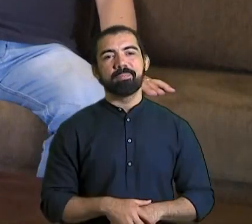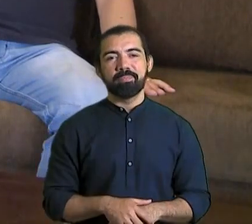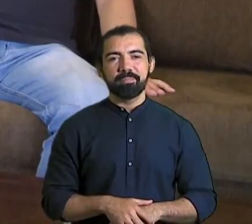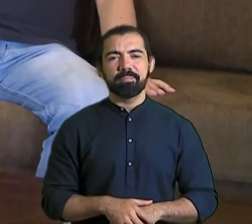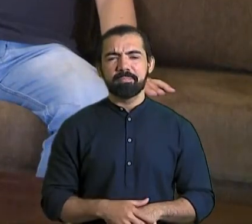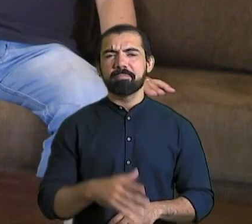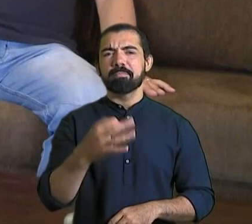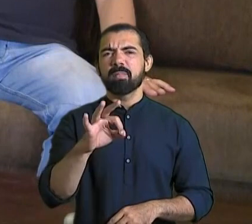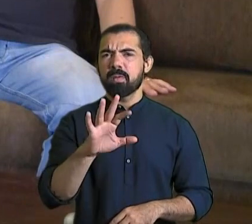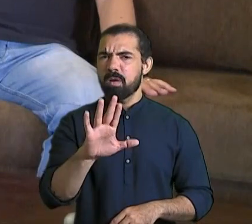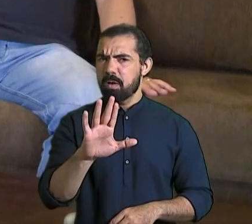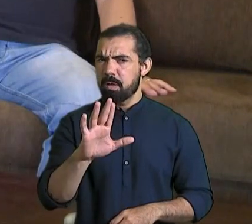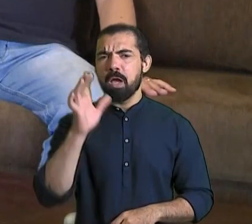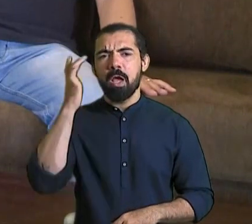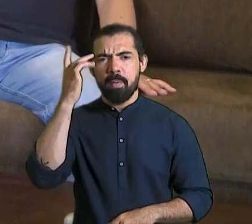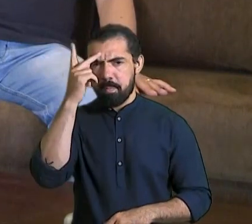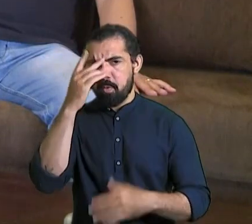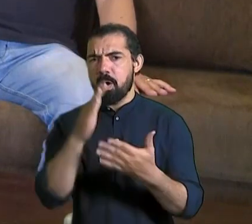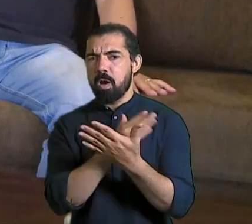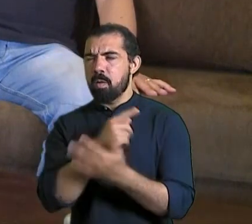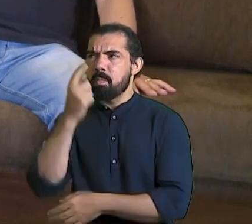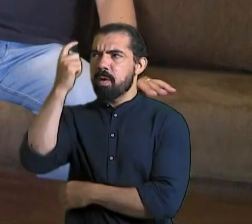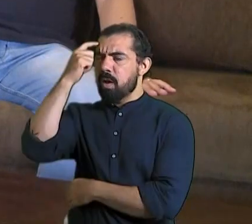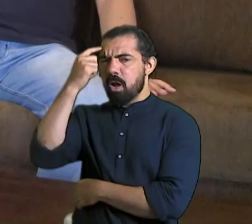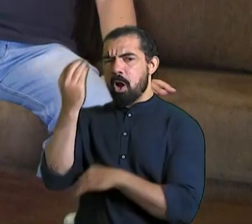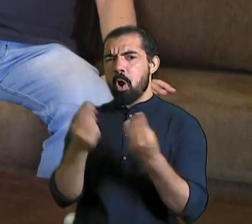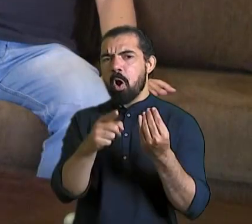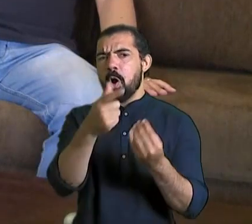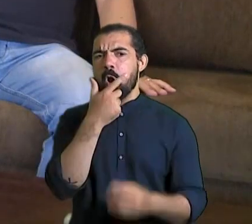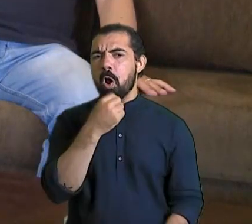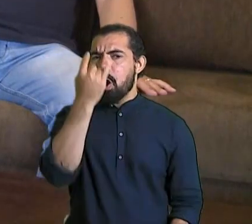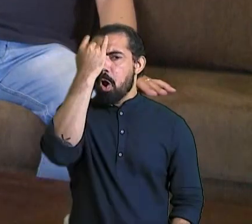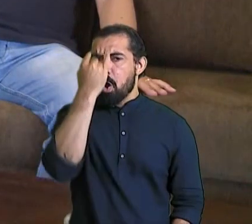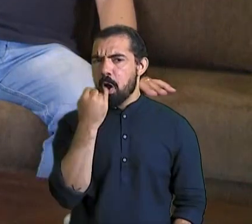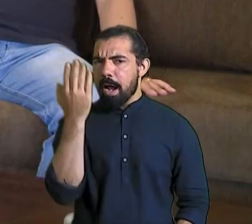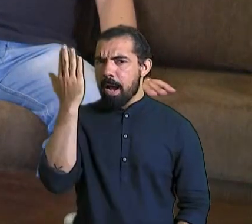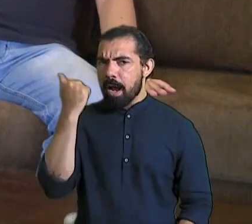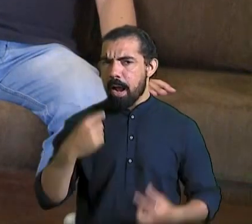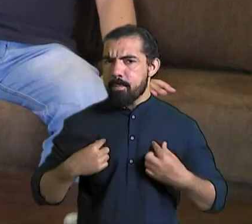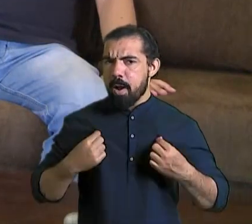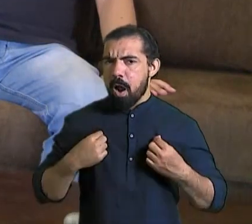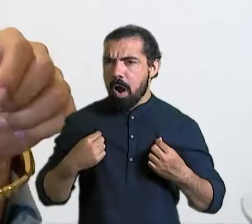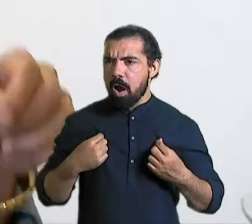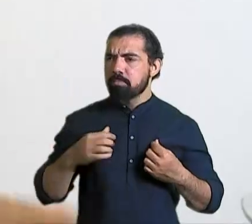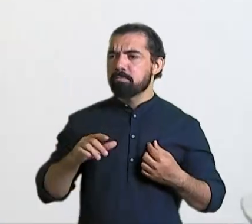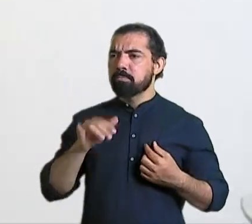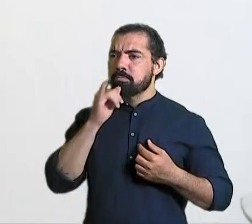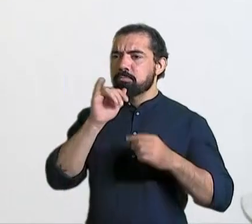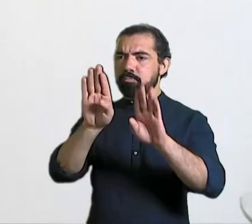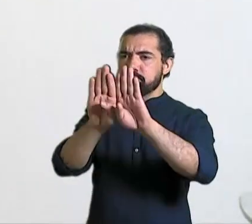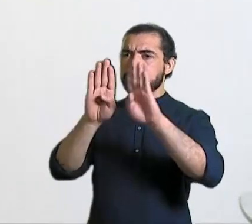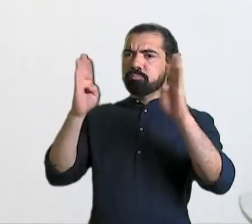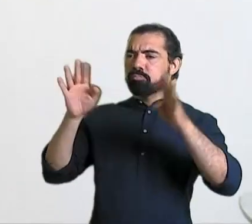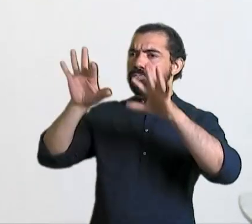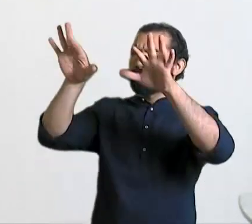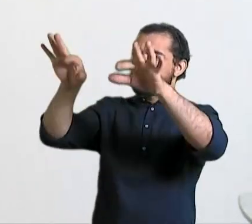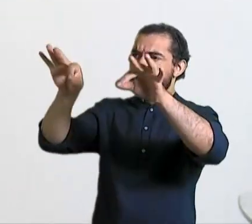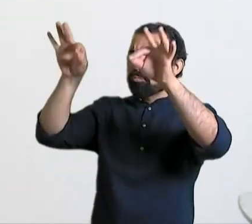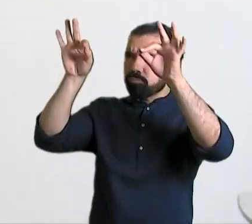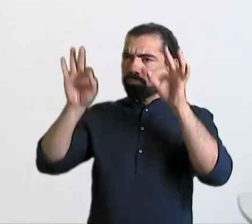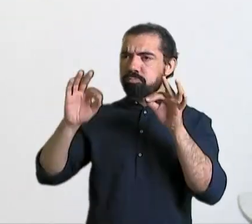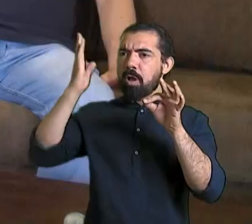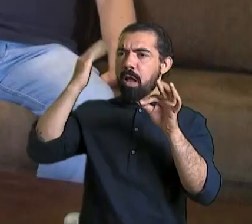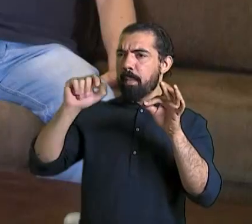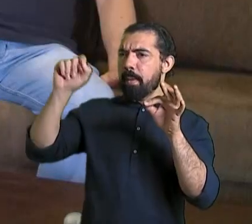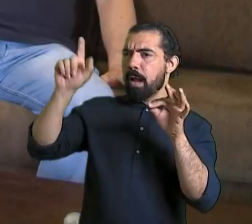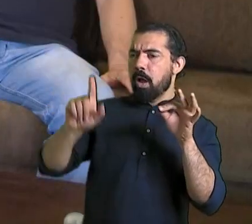Valfrido, as pessoas podem estar curiosas, né? Como é que o Valfrido identificou a roupa que ele tirou lá do armário? Como é que você faz esse processo de selecionar